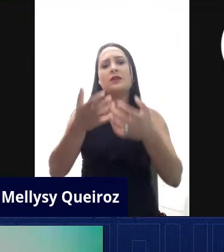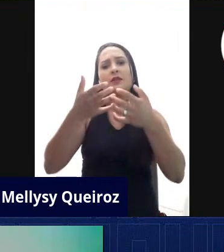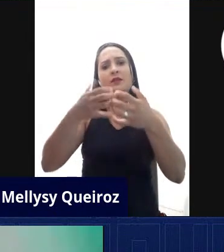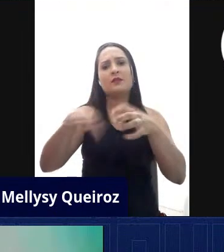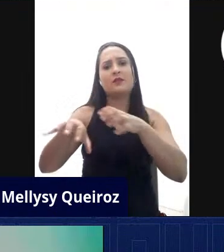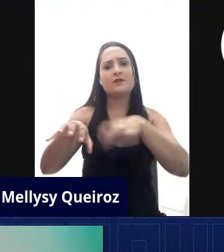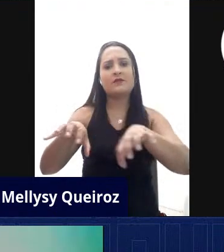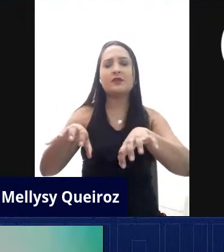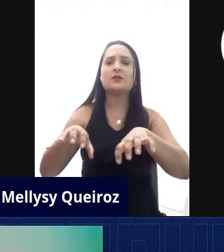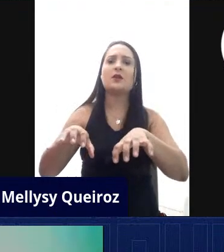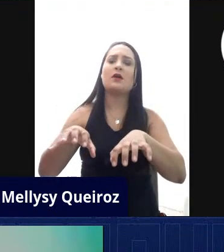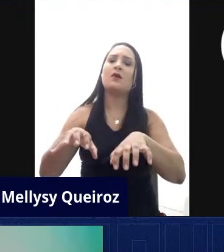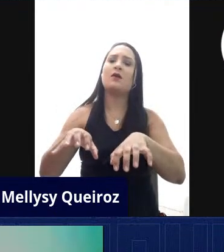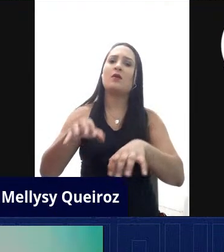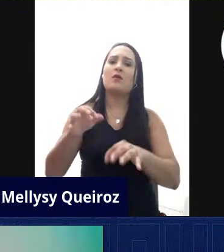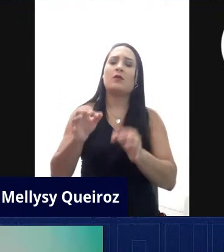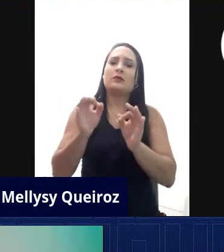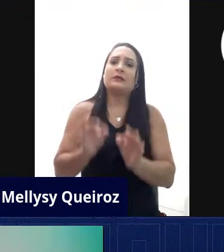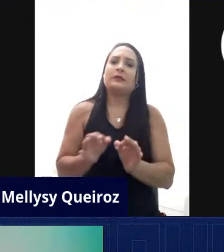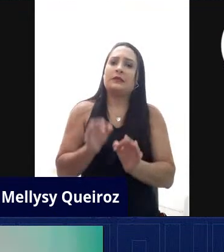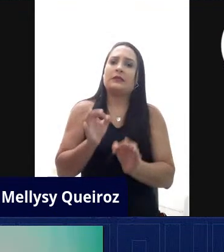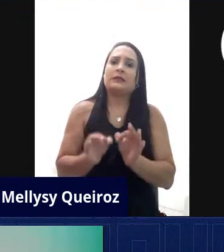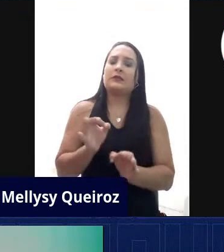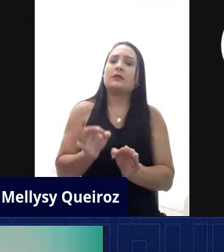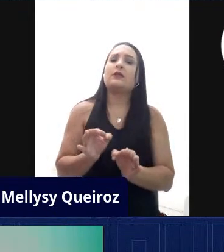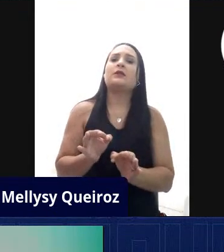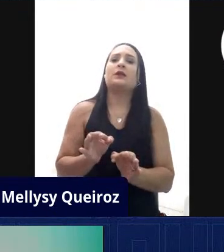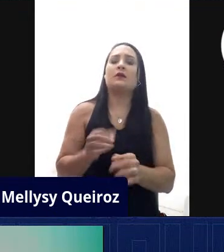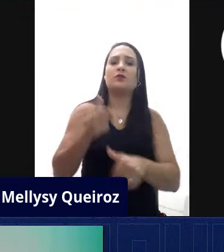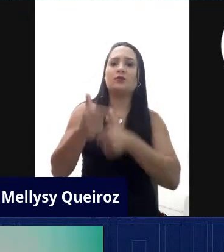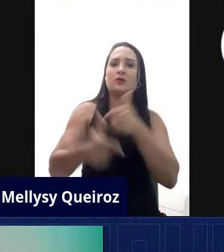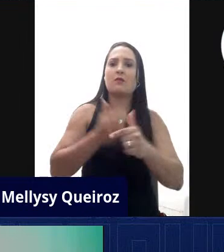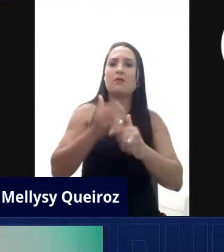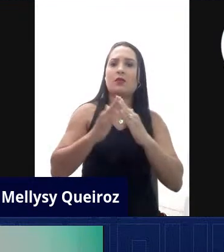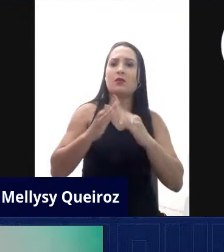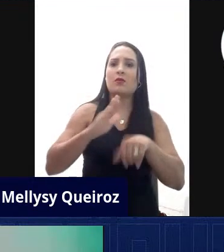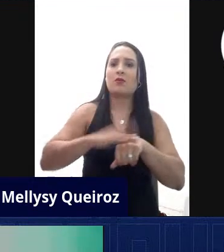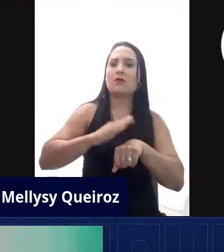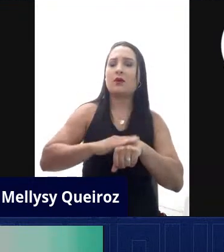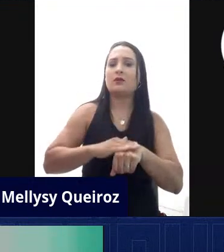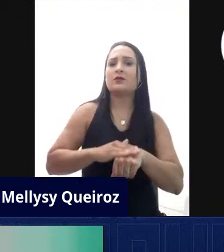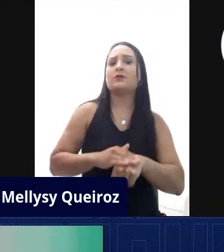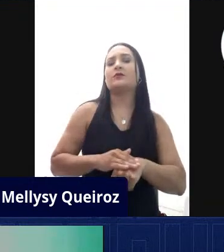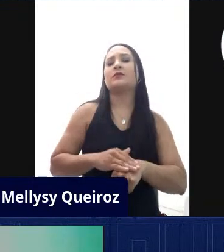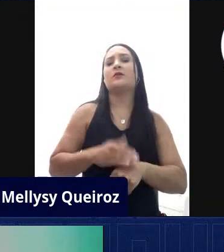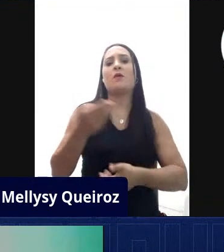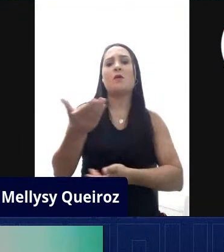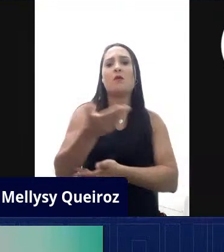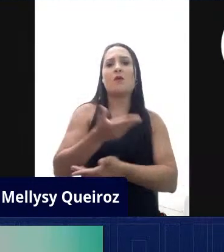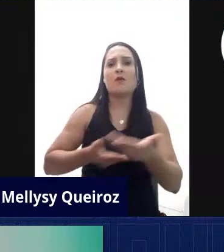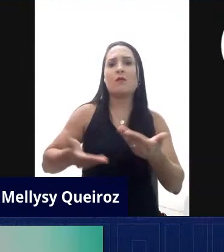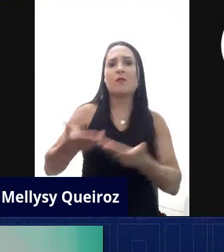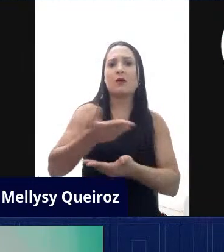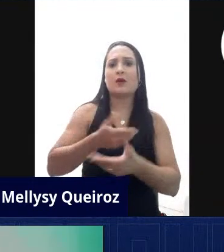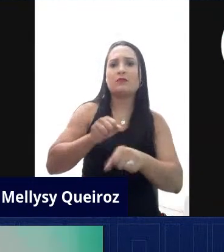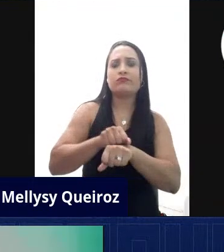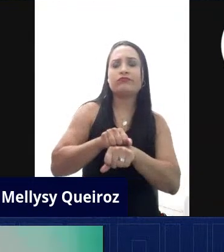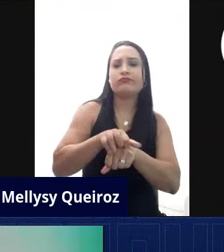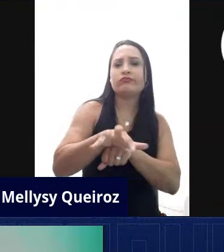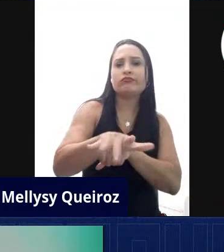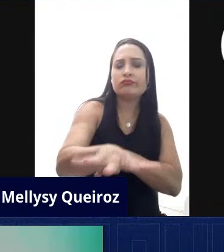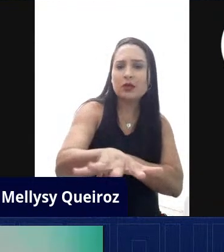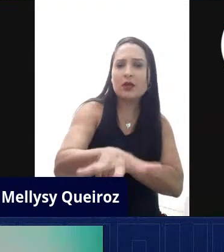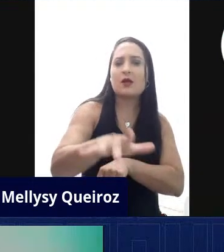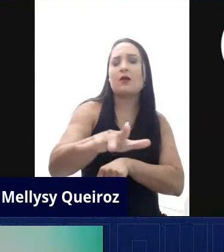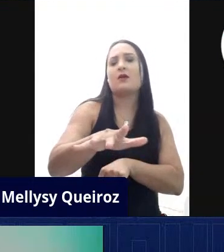trabalho doméstico, e também tem um e-mail, então vocês podem entrar em contato, né, com a campanha, sugerir, compartilhar o vídeo, que também está na página do